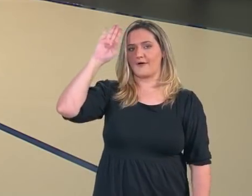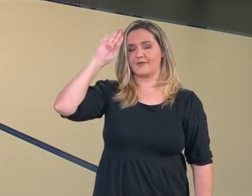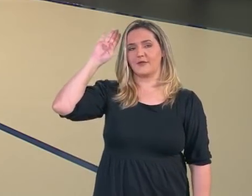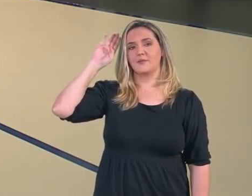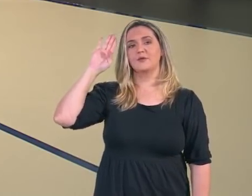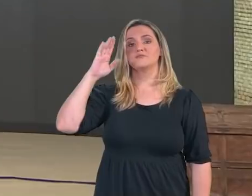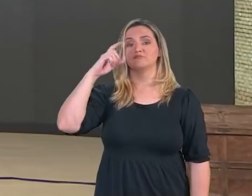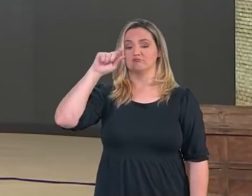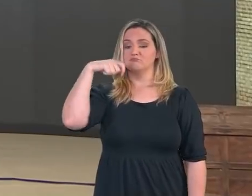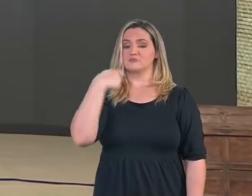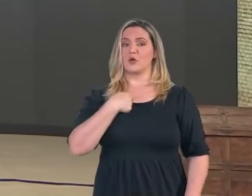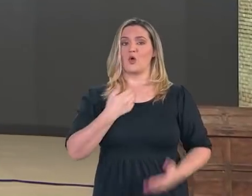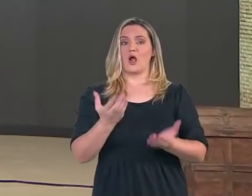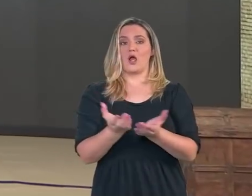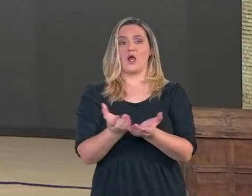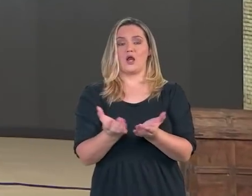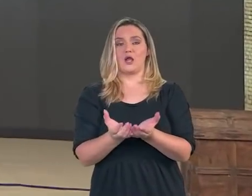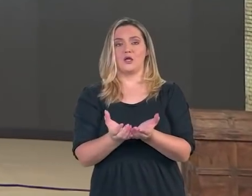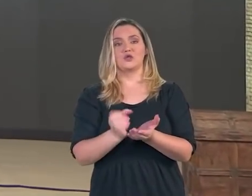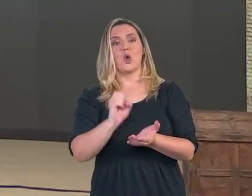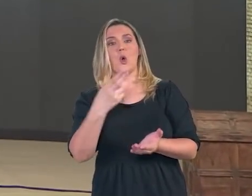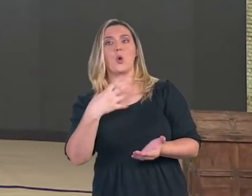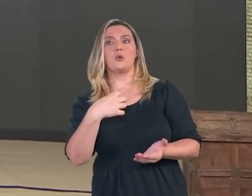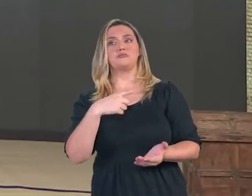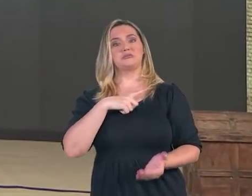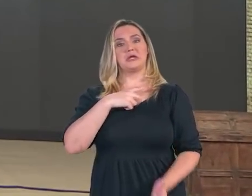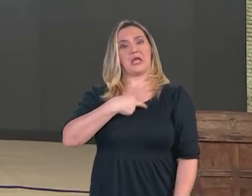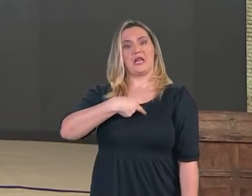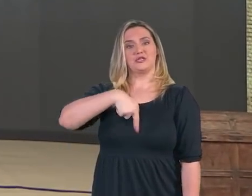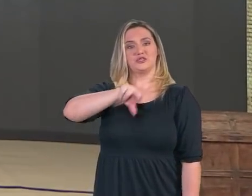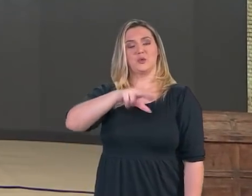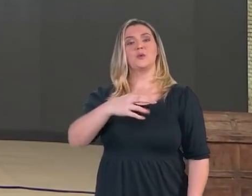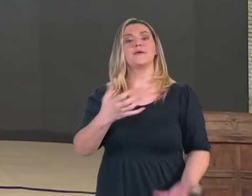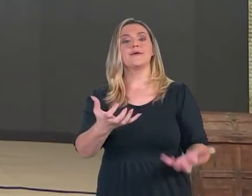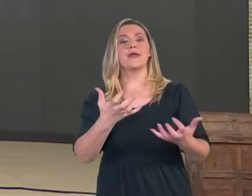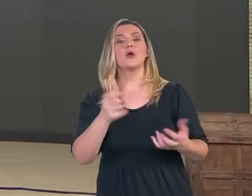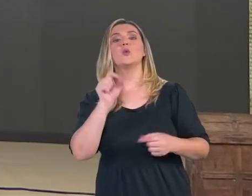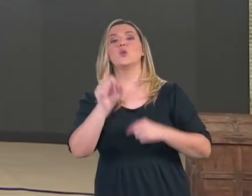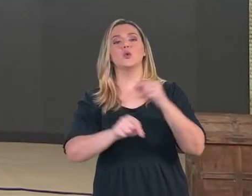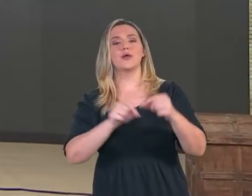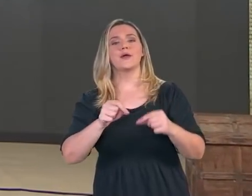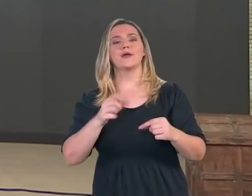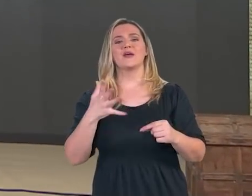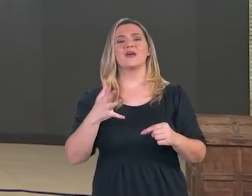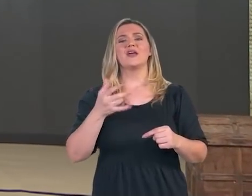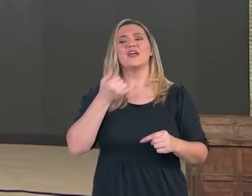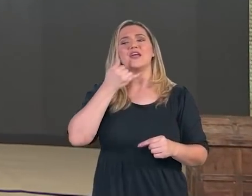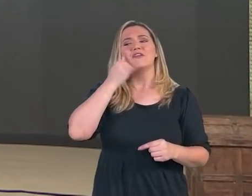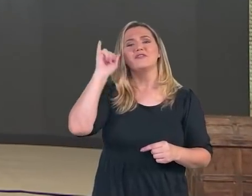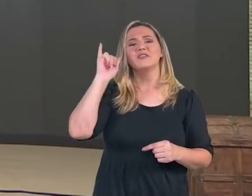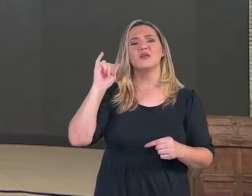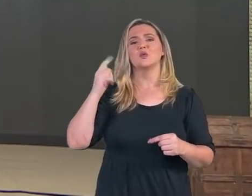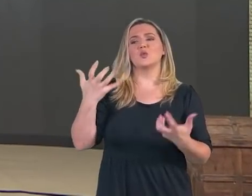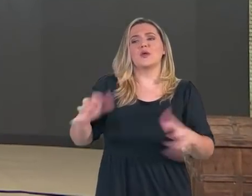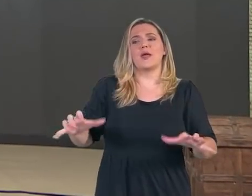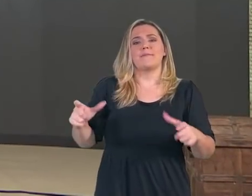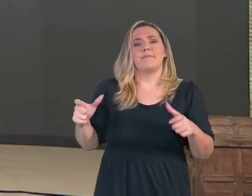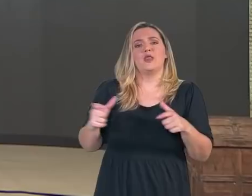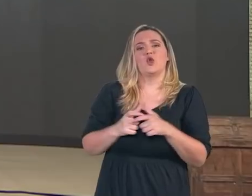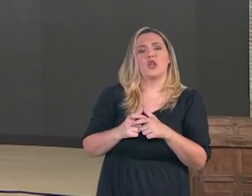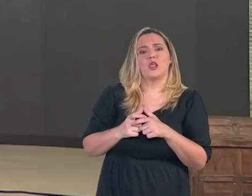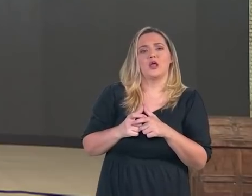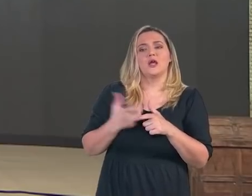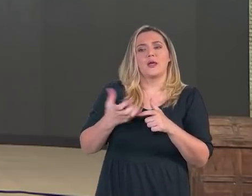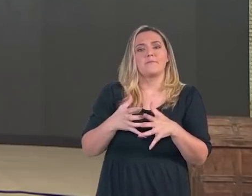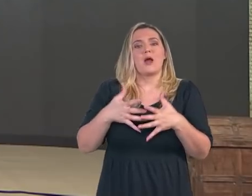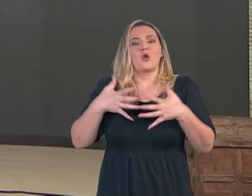o religioso de hoje pretende ou deseja ser cada vez mais menos minoritário, cada vez mais ele quer